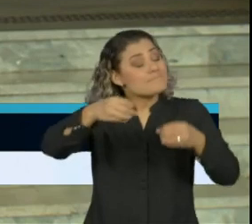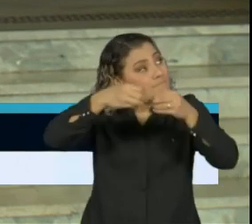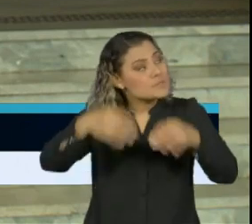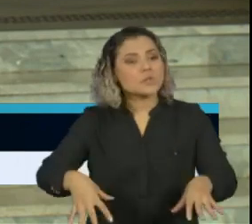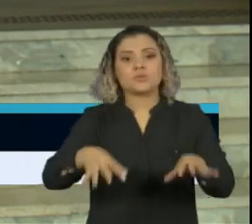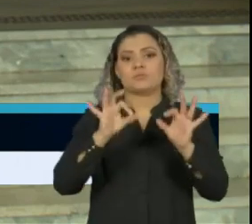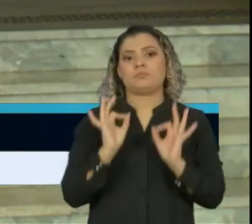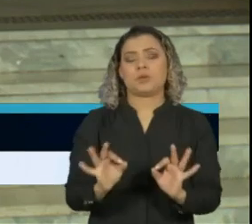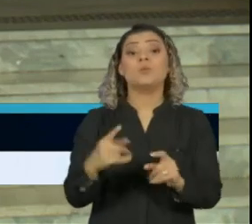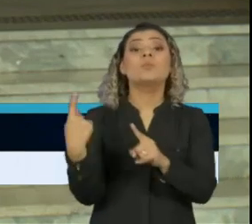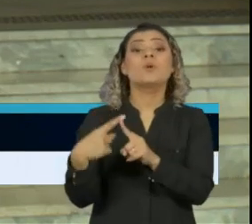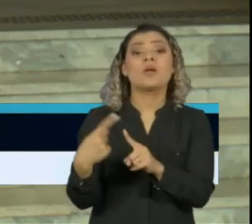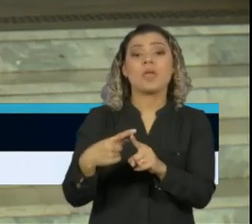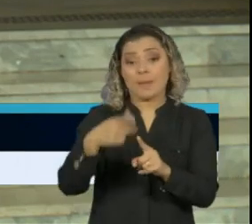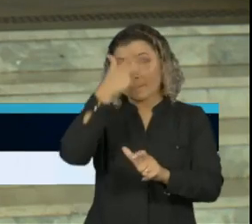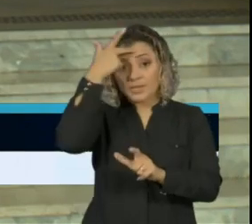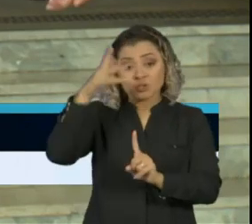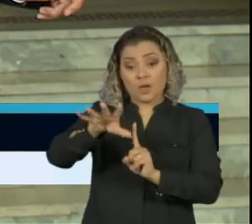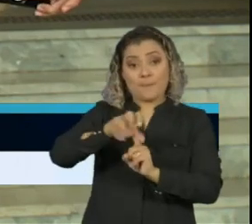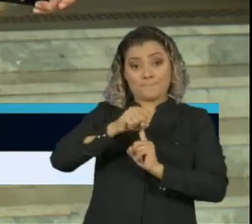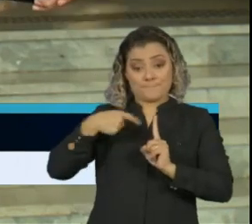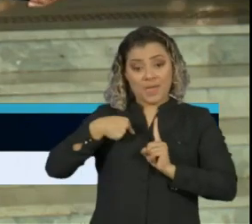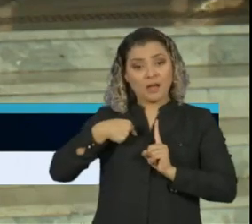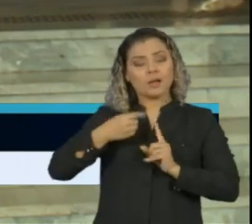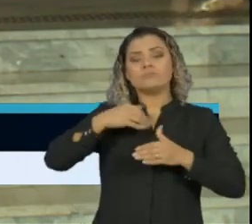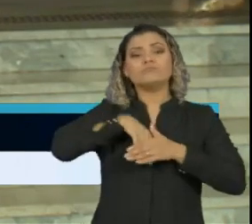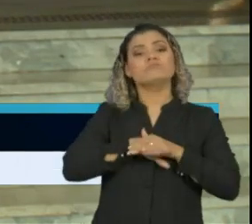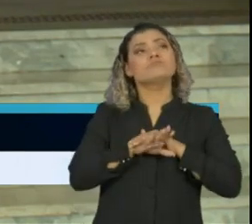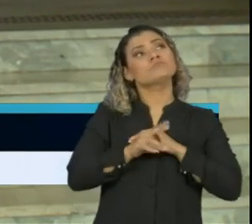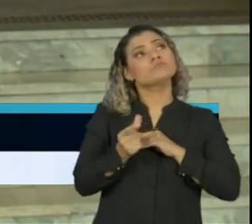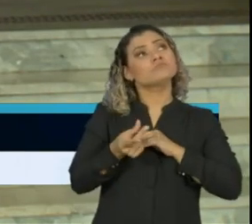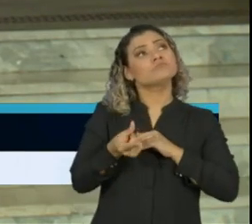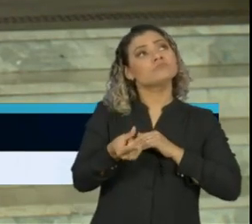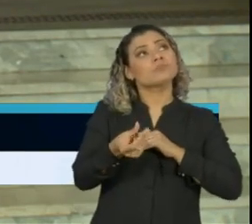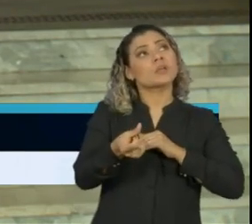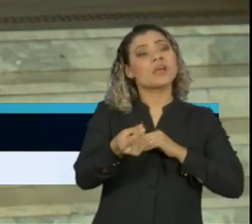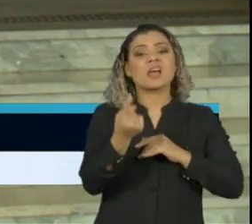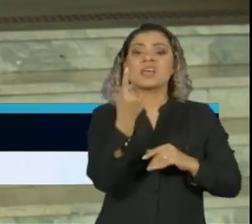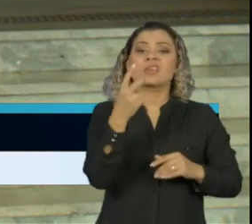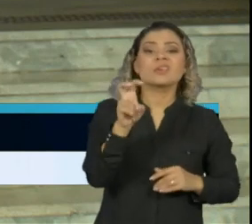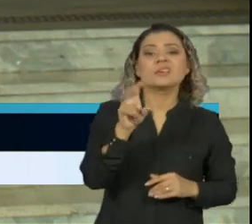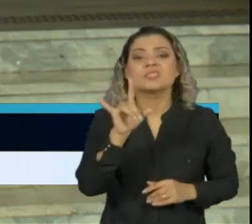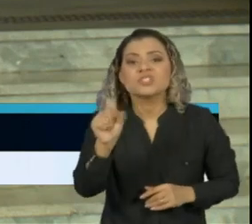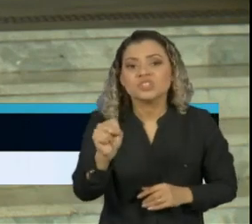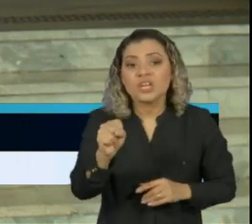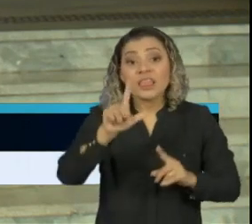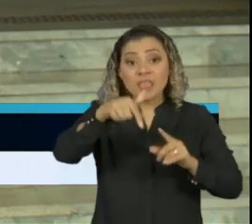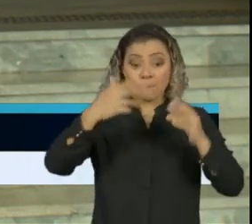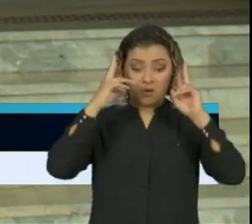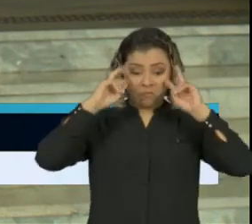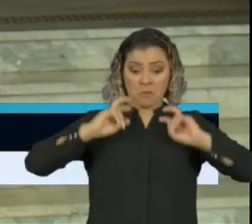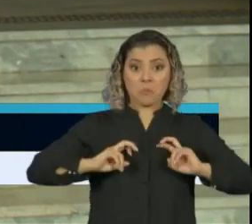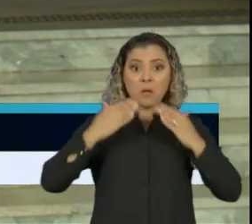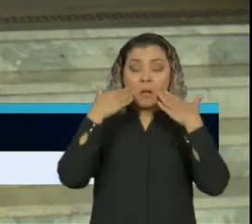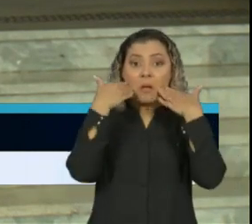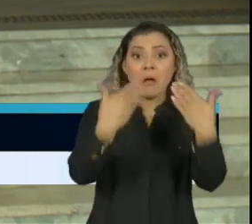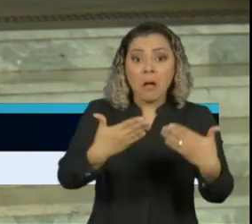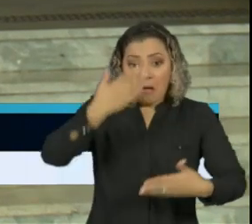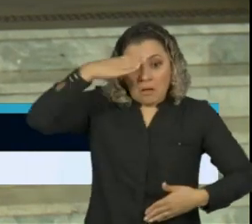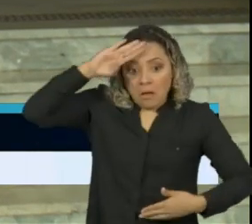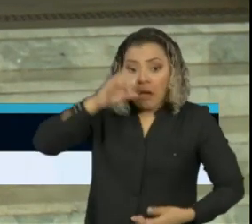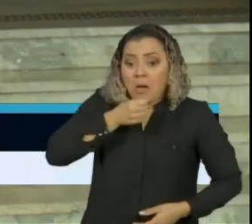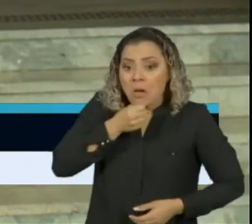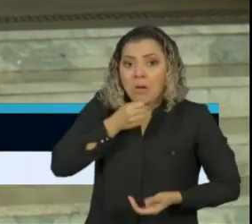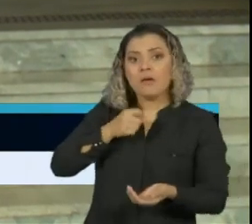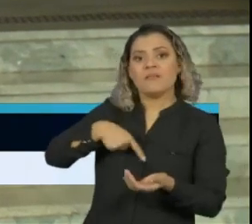refletido nos números daqui 1 semana, 2 semanas. Então, tudo aquilo que nós conseguimos graças a uma política adequada